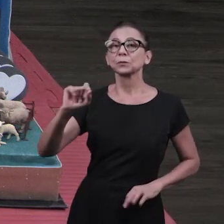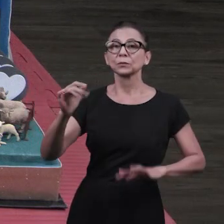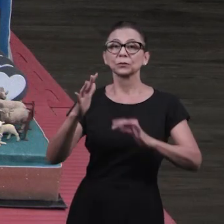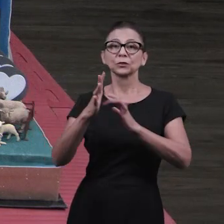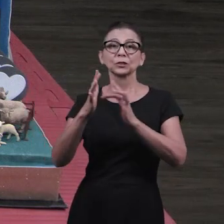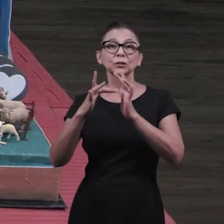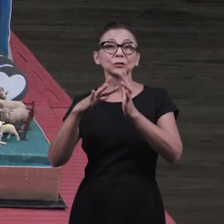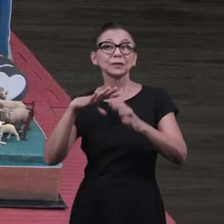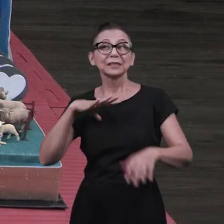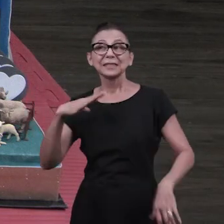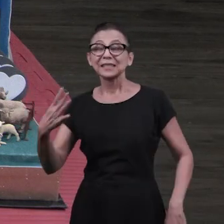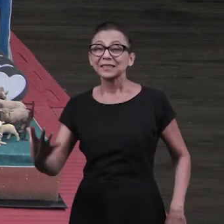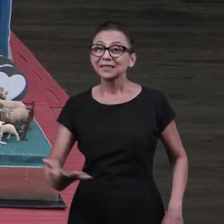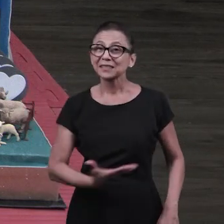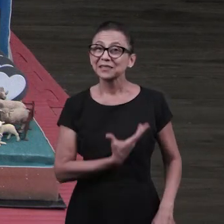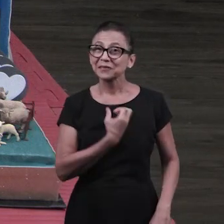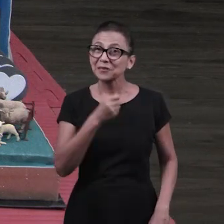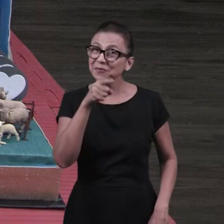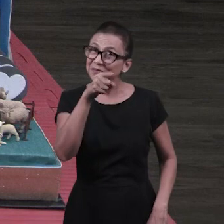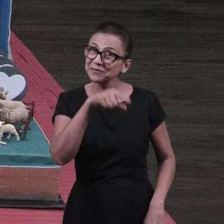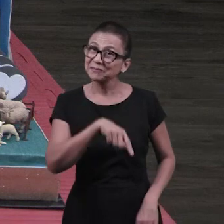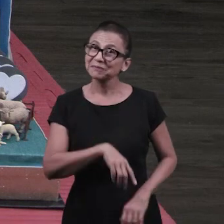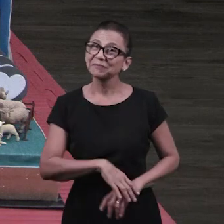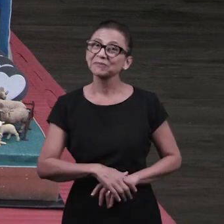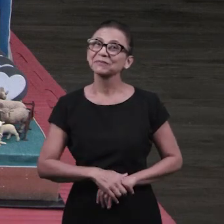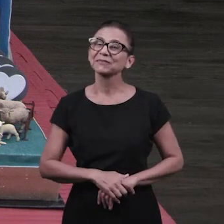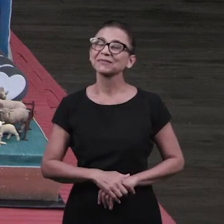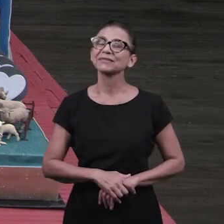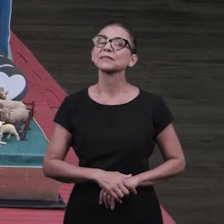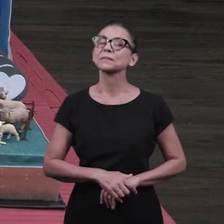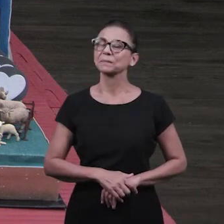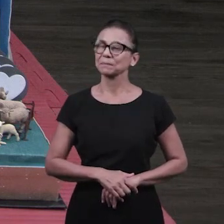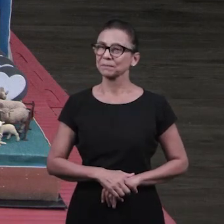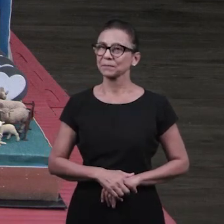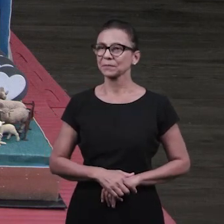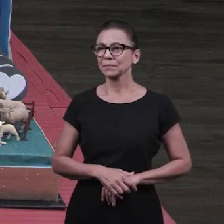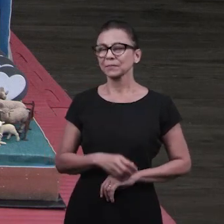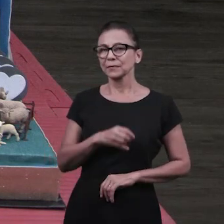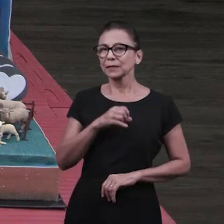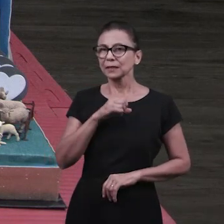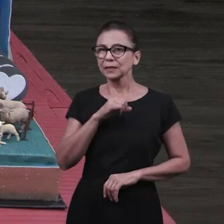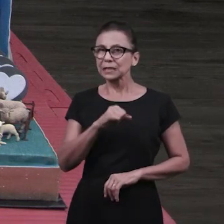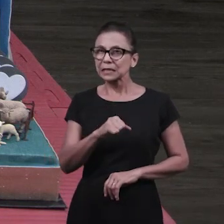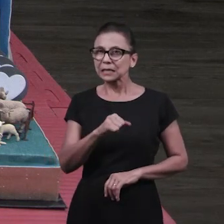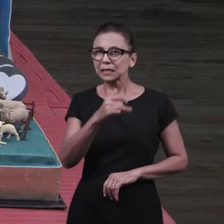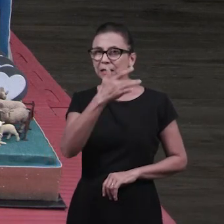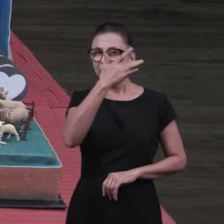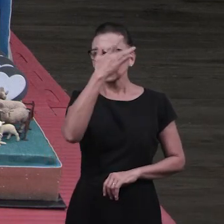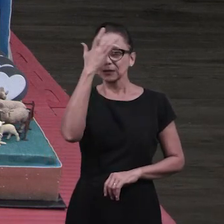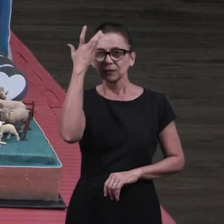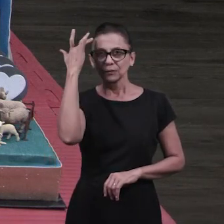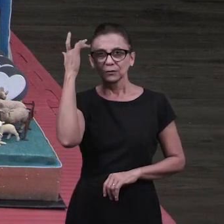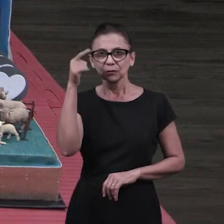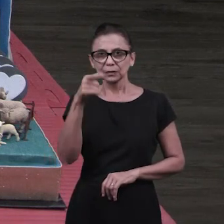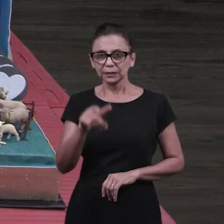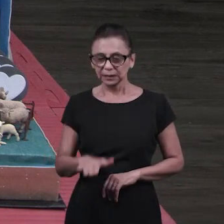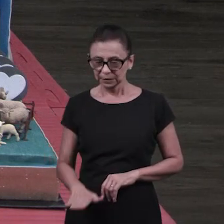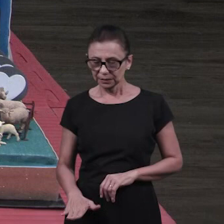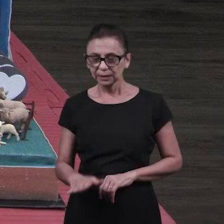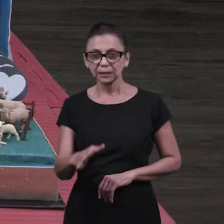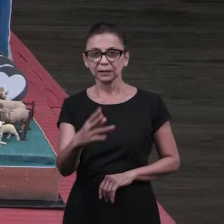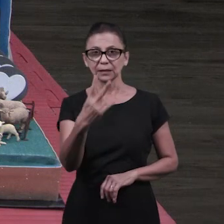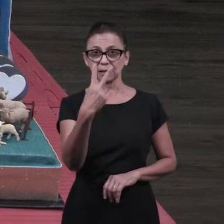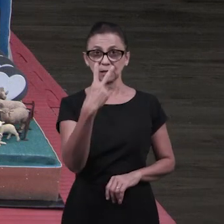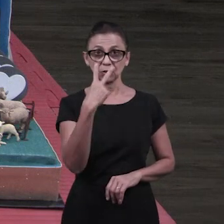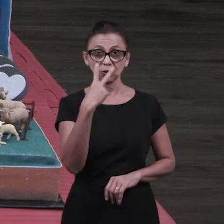a salvação no nosso coração. E se alguém que está assistindo a esta